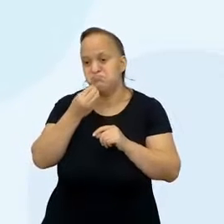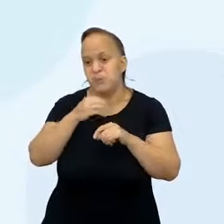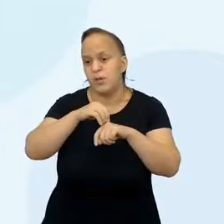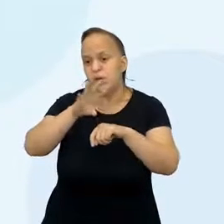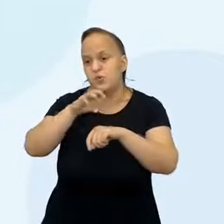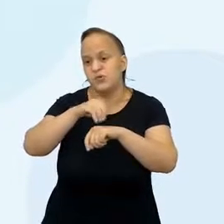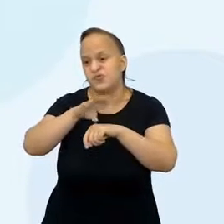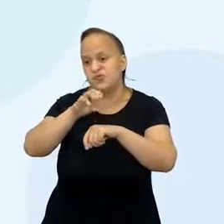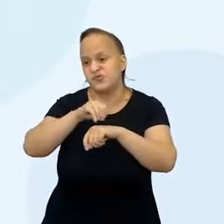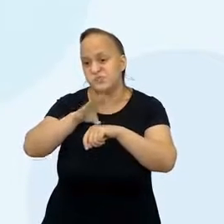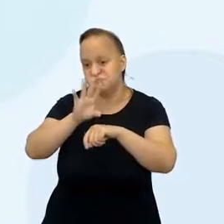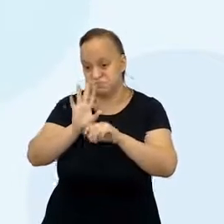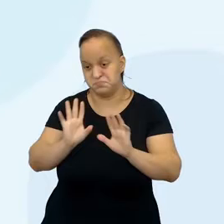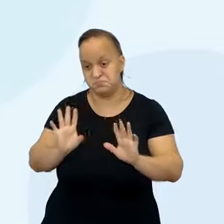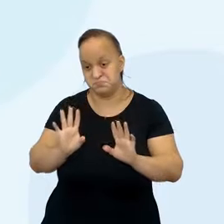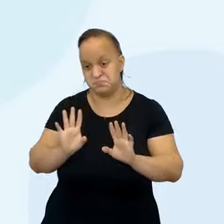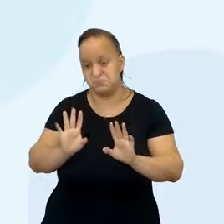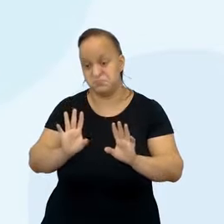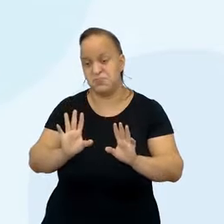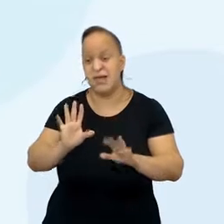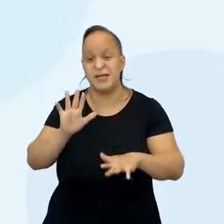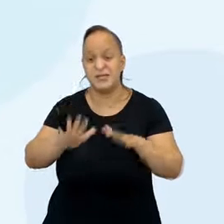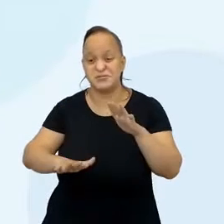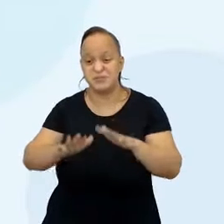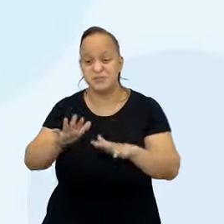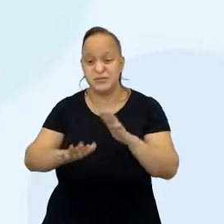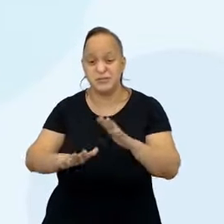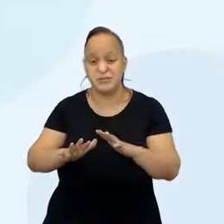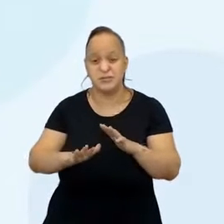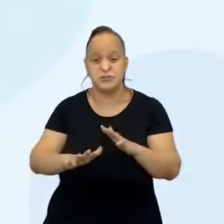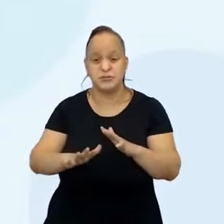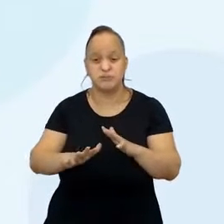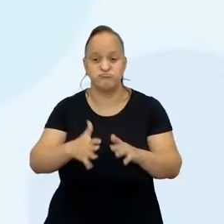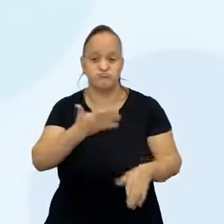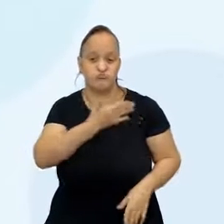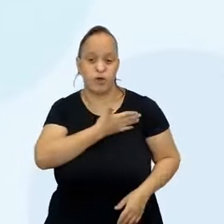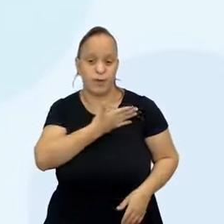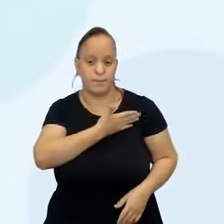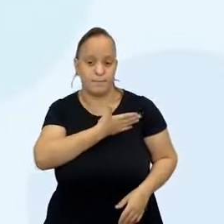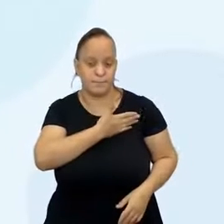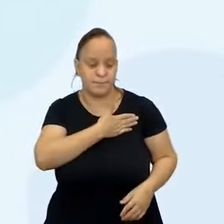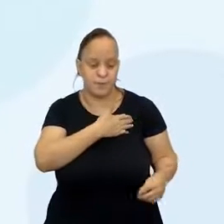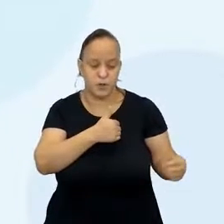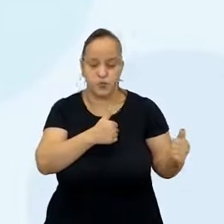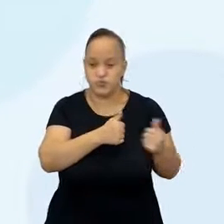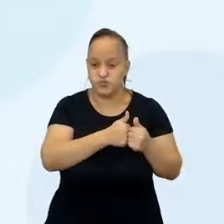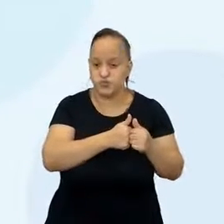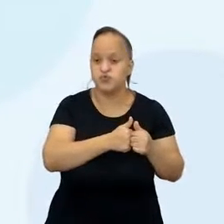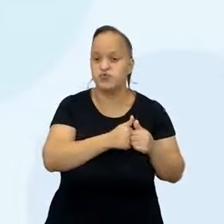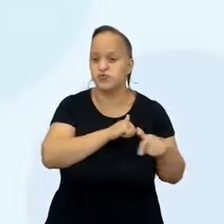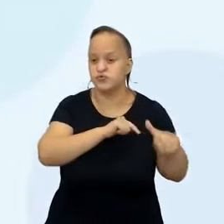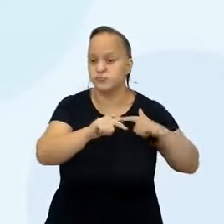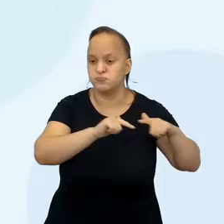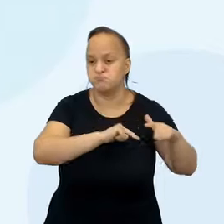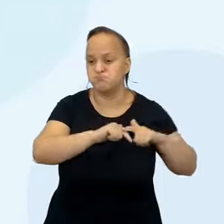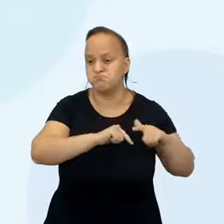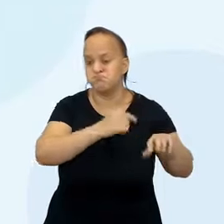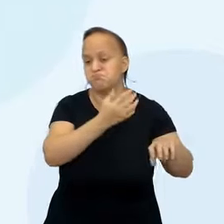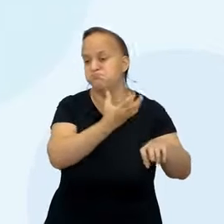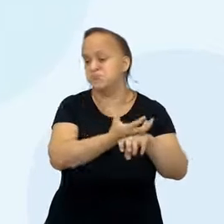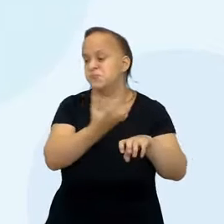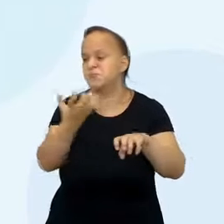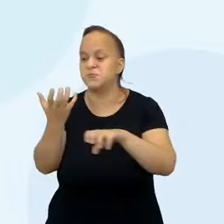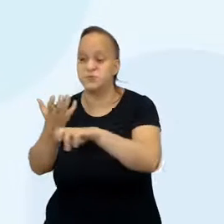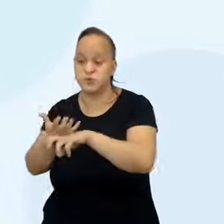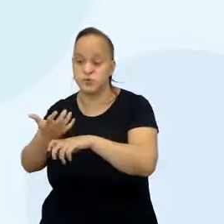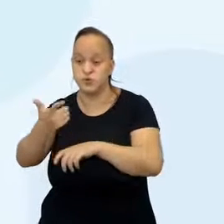que a gente sentado ali com os nossos pares que trabalham na mesma, que estão trabalhando aqui com a gente nesses outros componentes, é aquele momento da